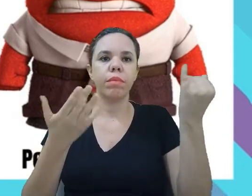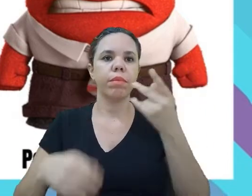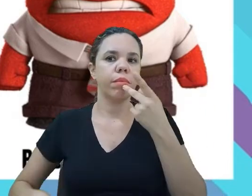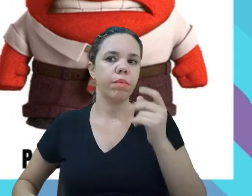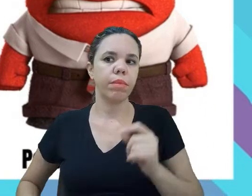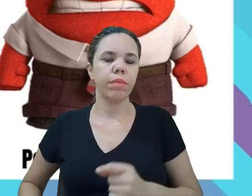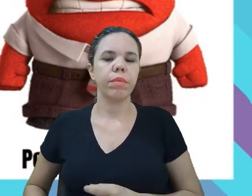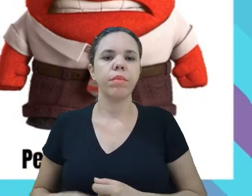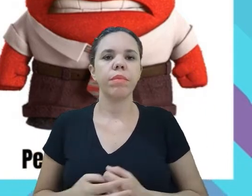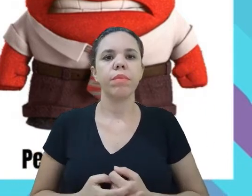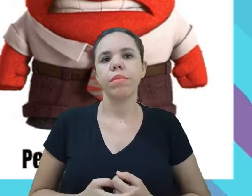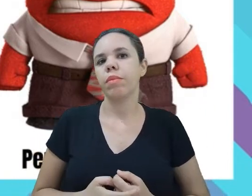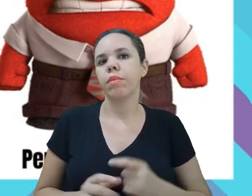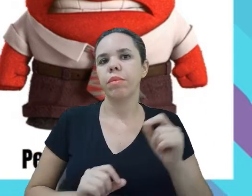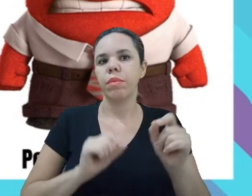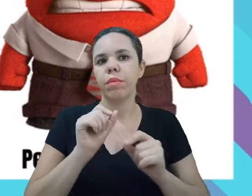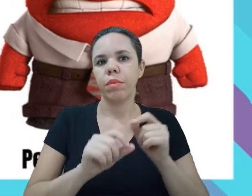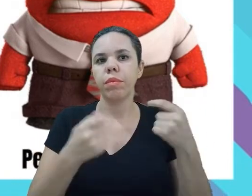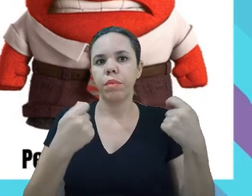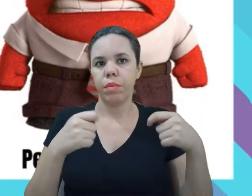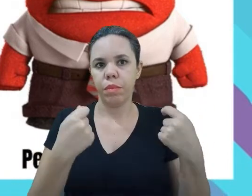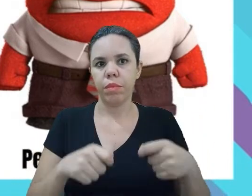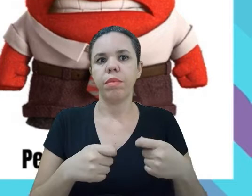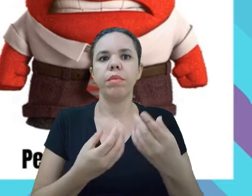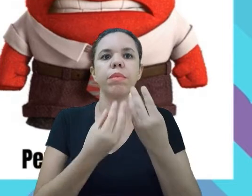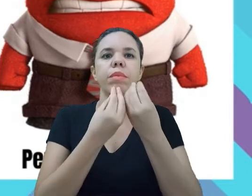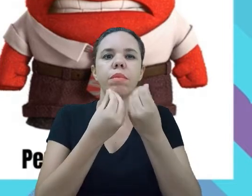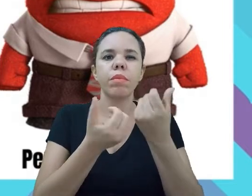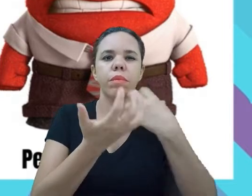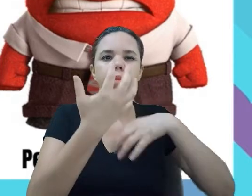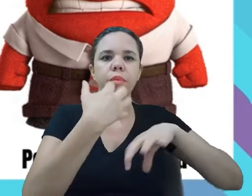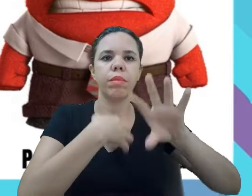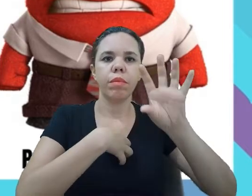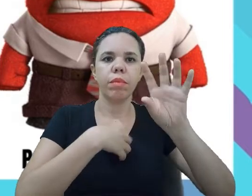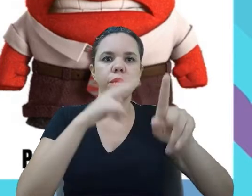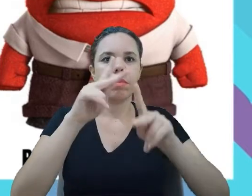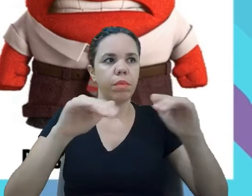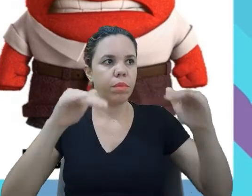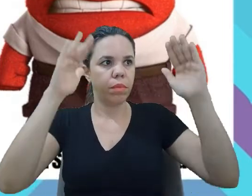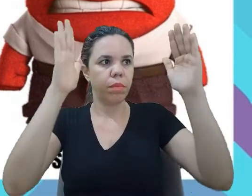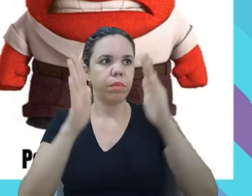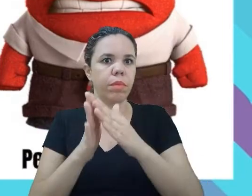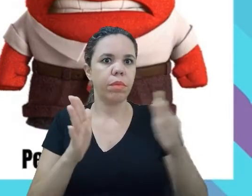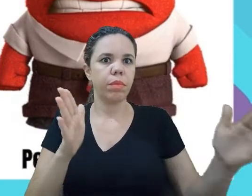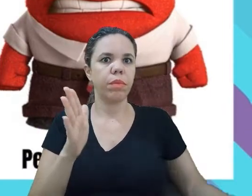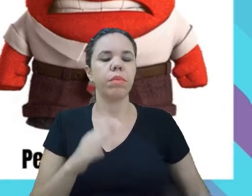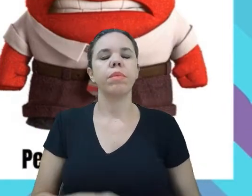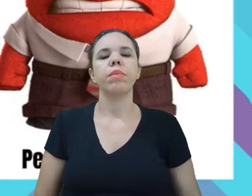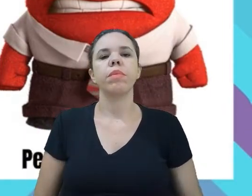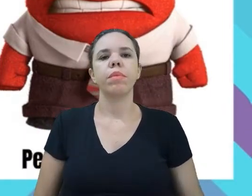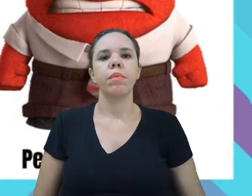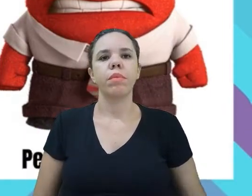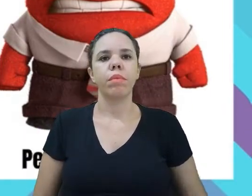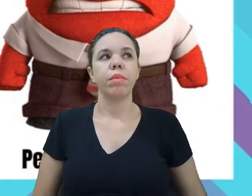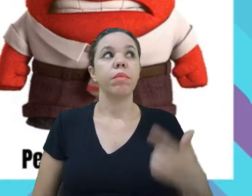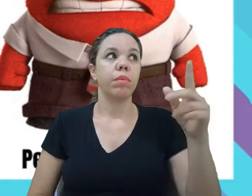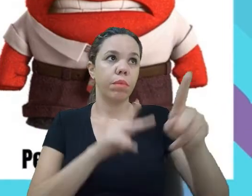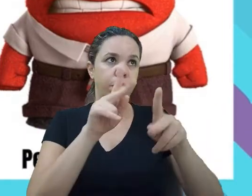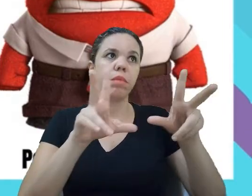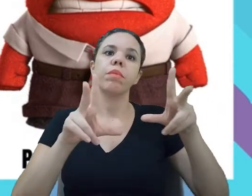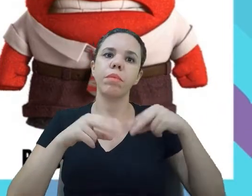fezes e de como ele conduz esse desfraude, de como ele faz essa prática com a